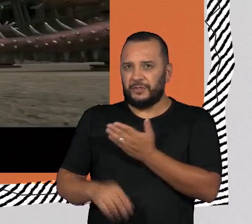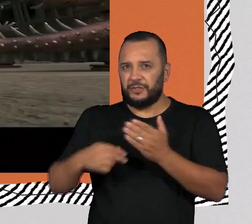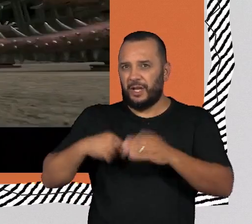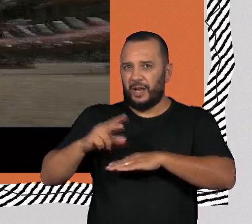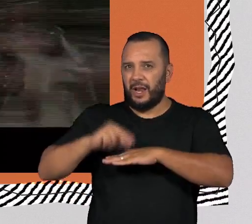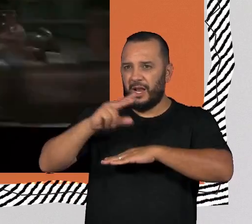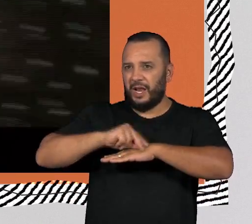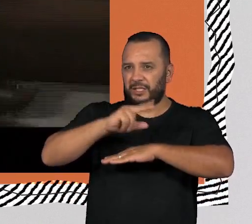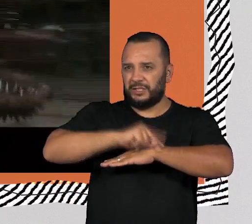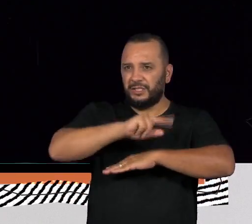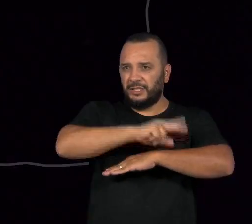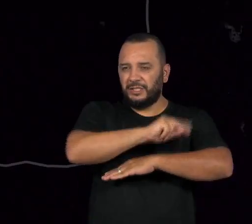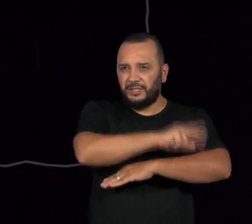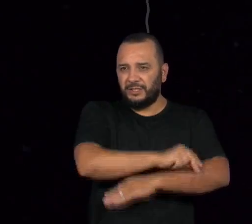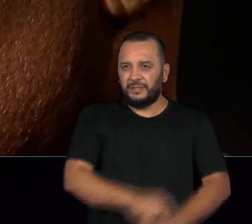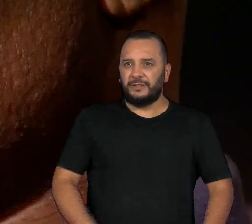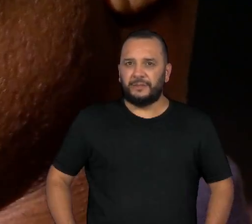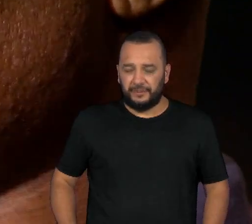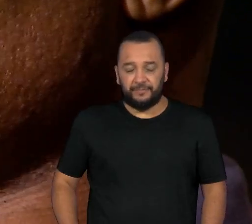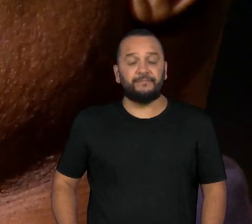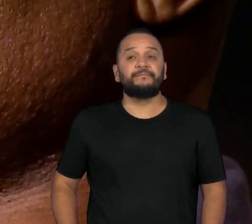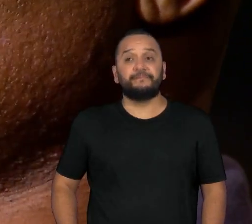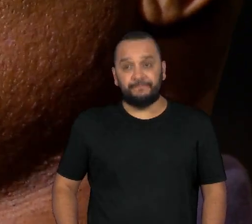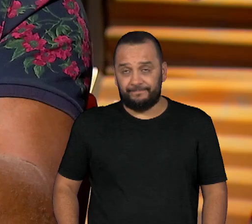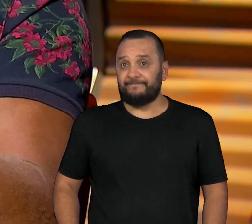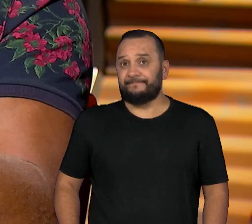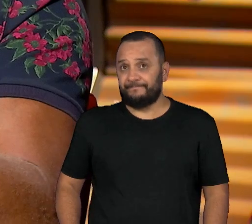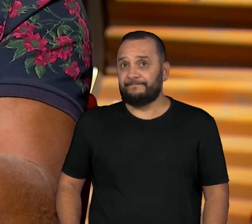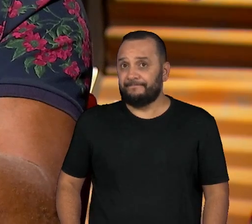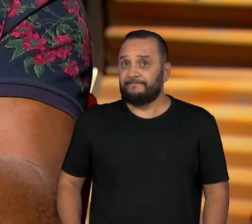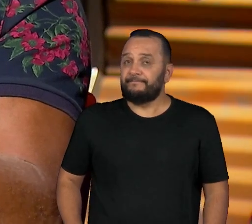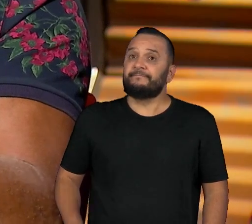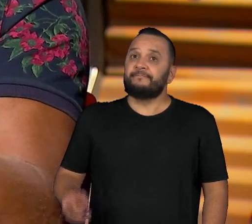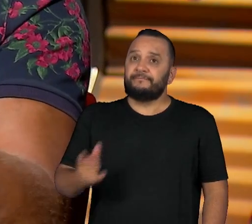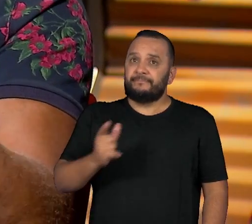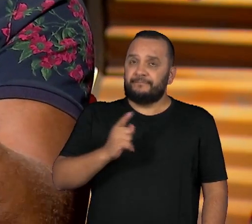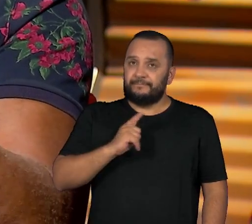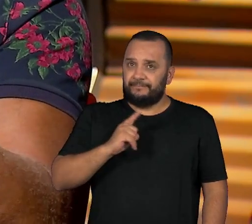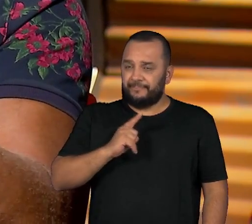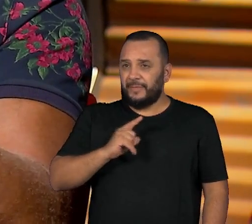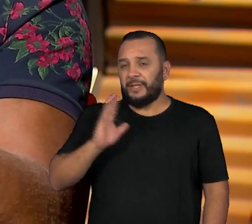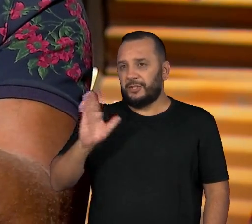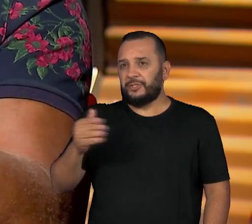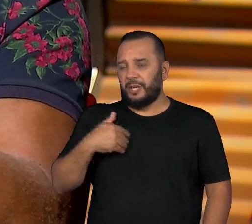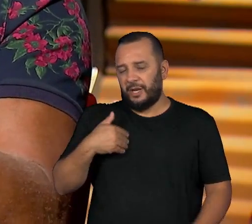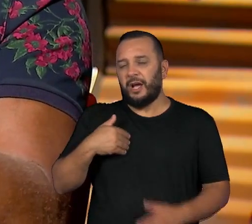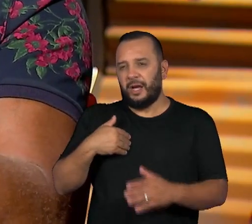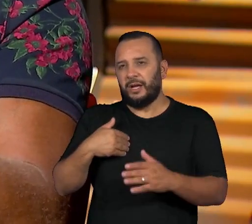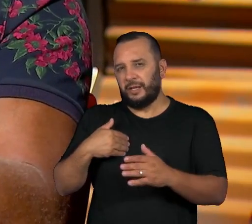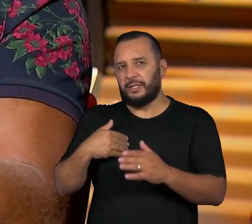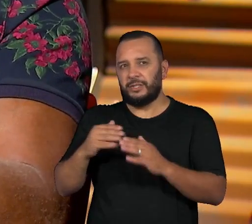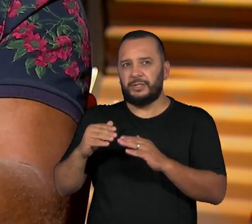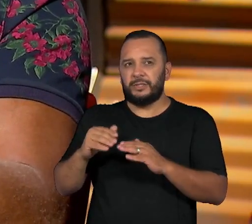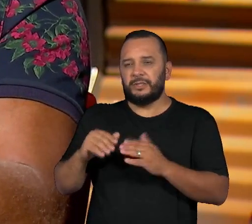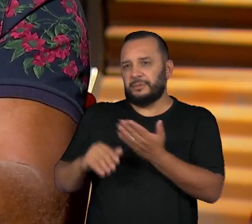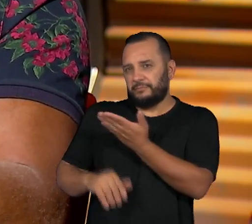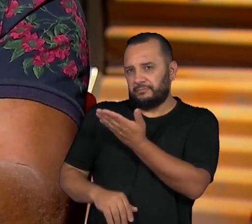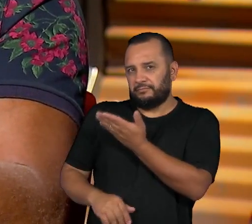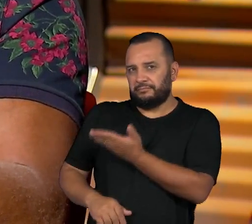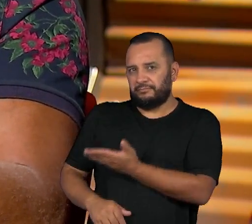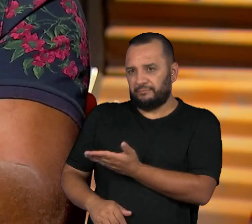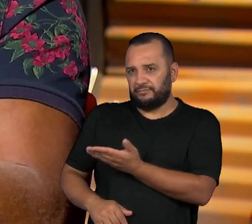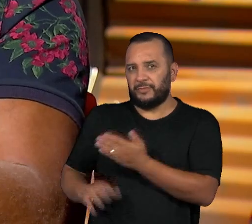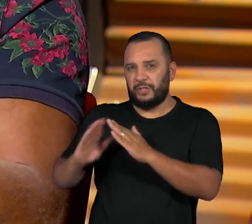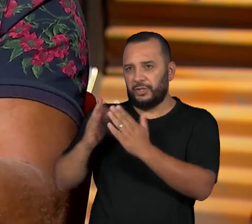louva-a-Deus. As nossas filiais, né, que são a Muay Thai College e a Killer Bees, que a gente tem em todos os